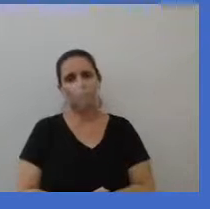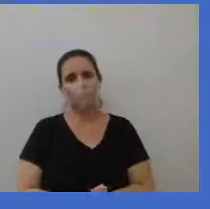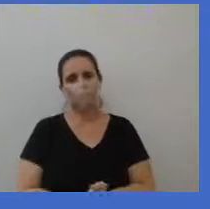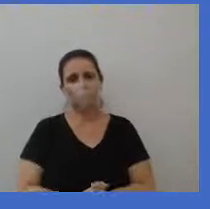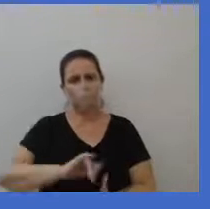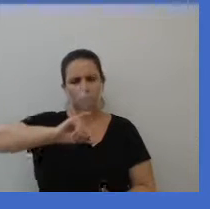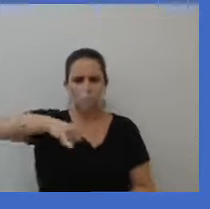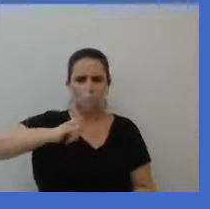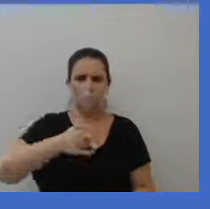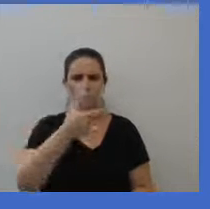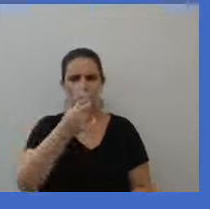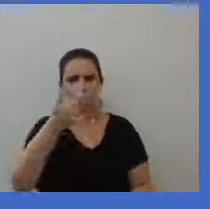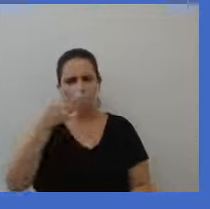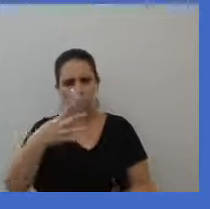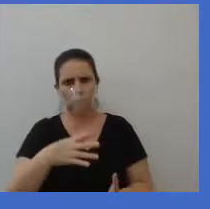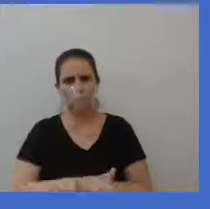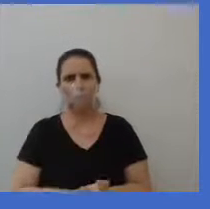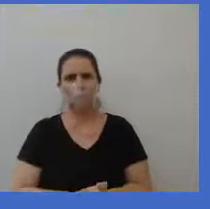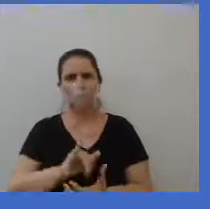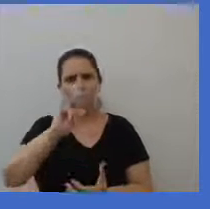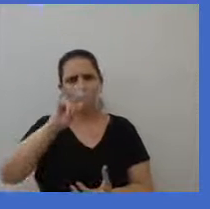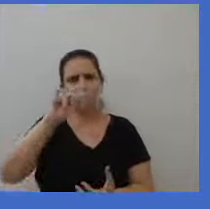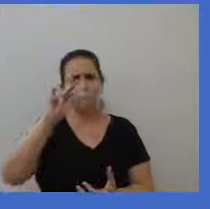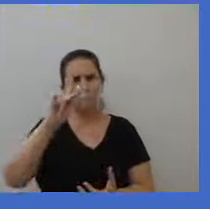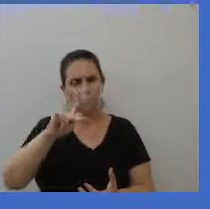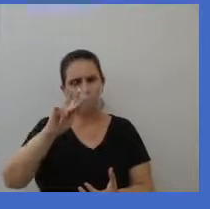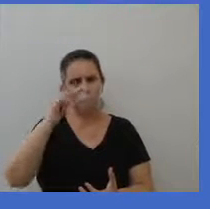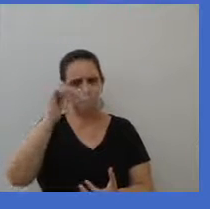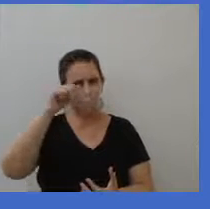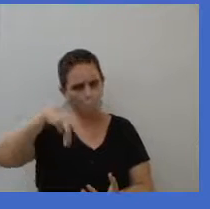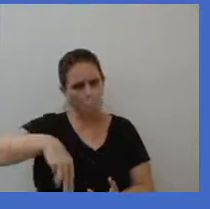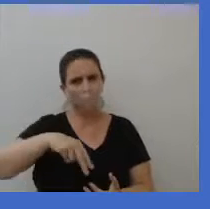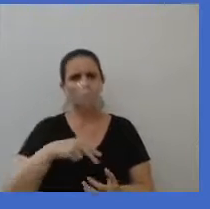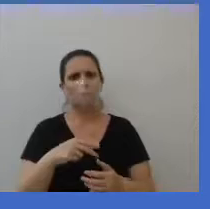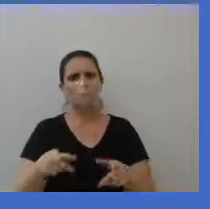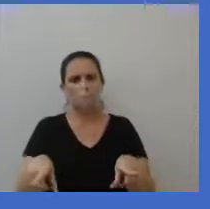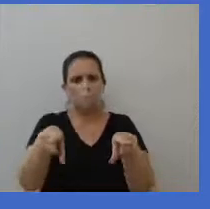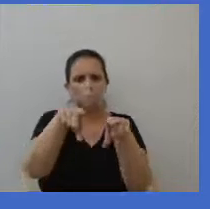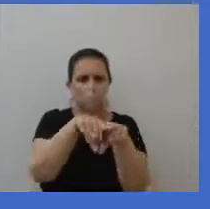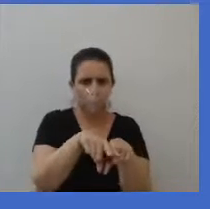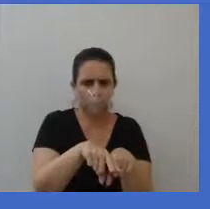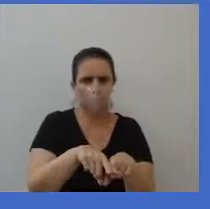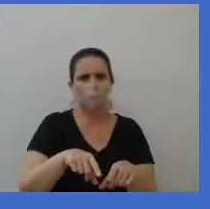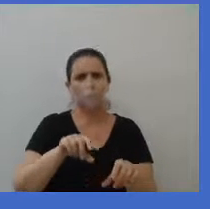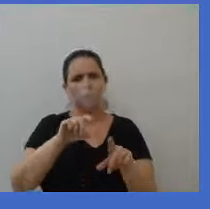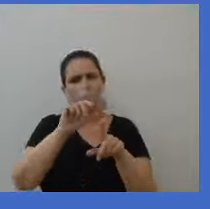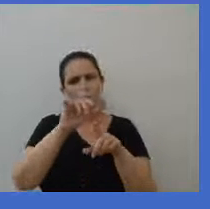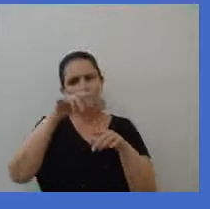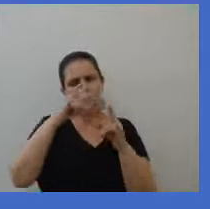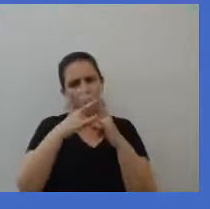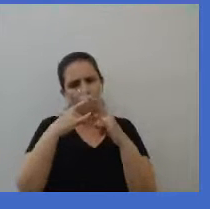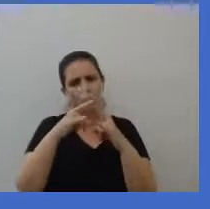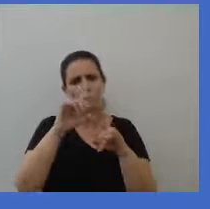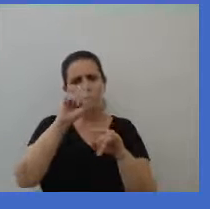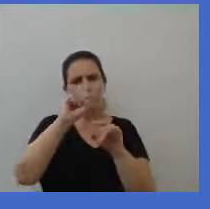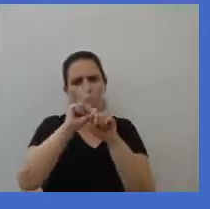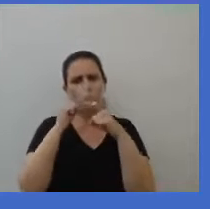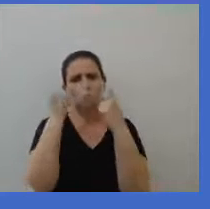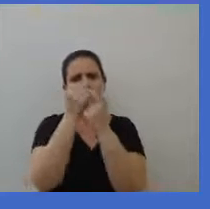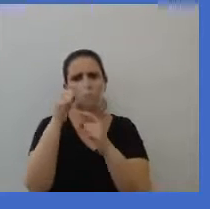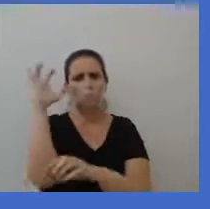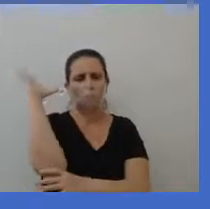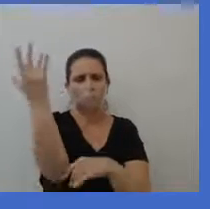um artista, pega um jornalista. O pessoal faz a montagem, coloca a foto dele, coloca o nome dele. Fica parecendo que foi